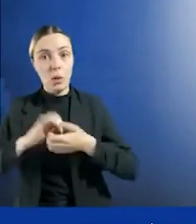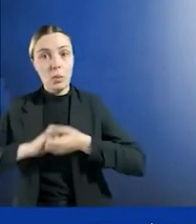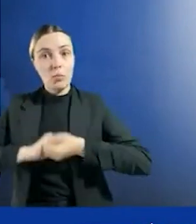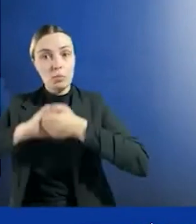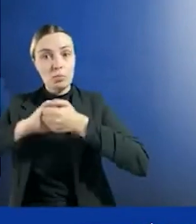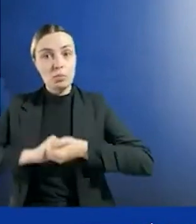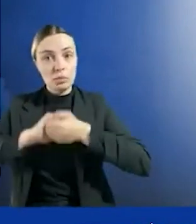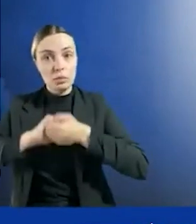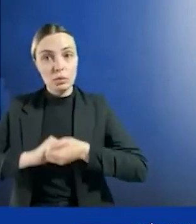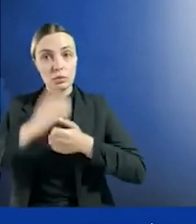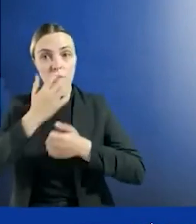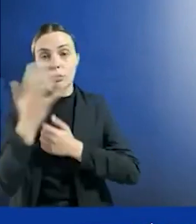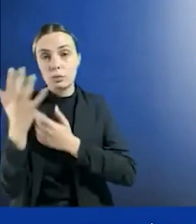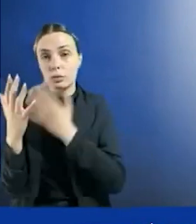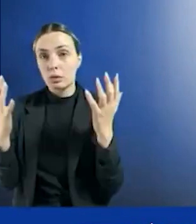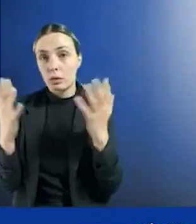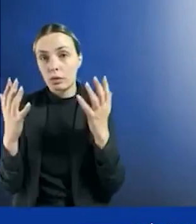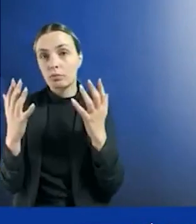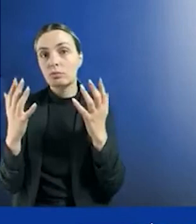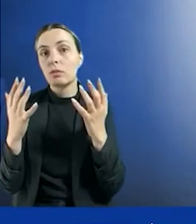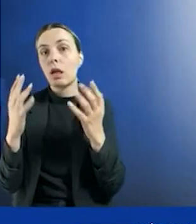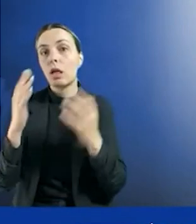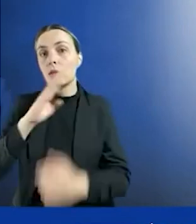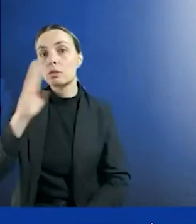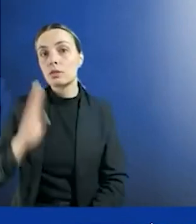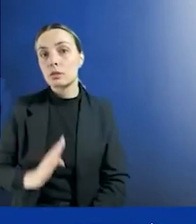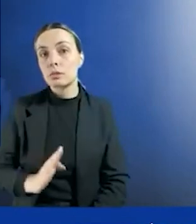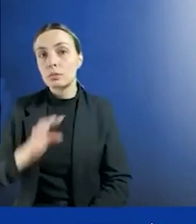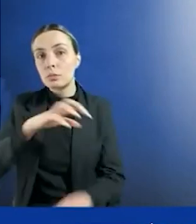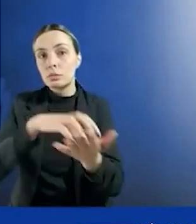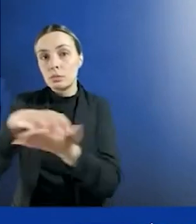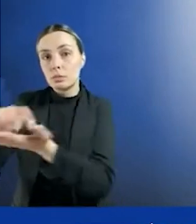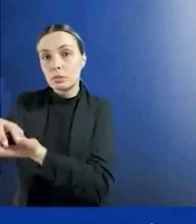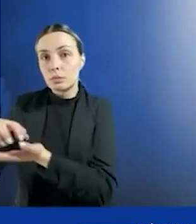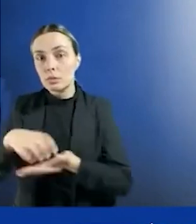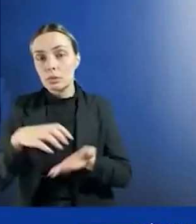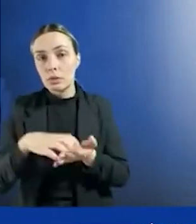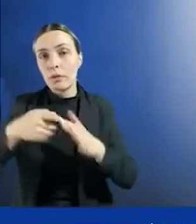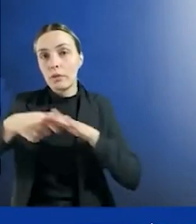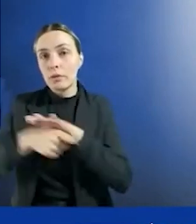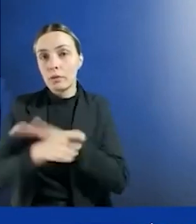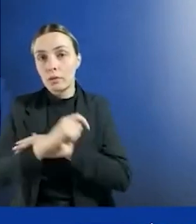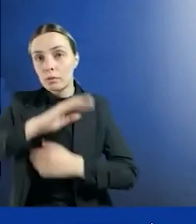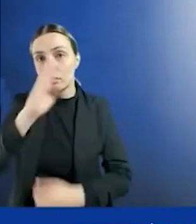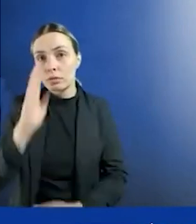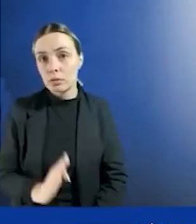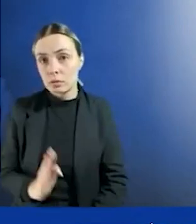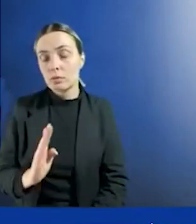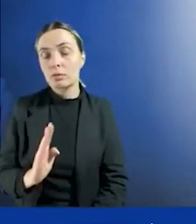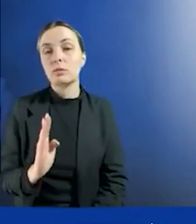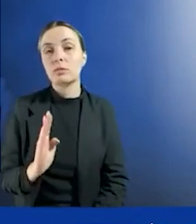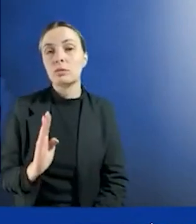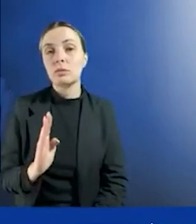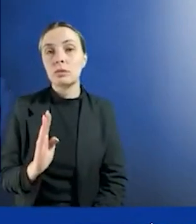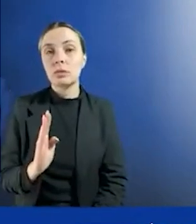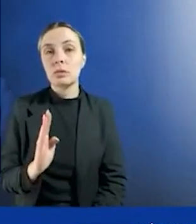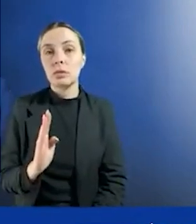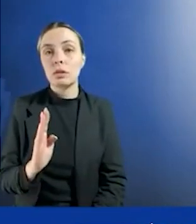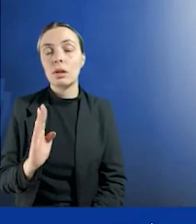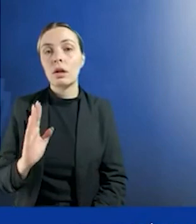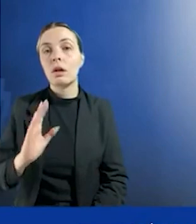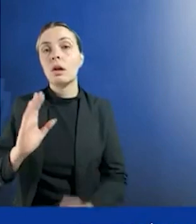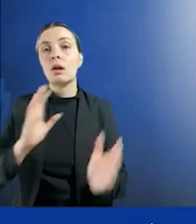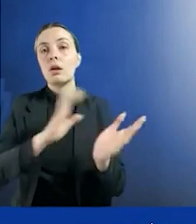Ambiente, a Agência Brasileira de Promoção de Exportações e Investimentos Brasil, Apex Brasil, a Confederação Nacional da